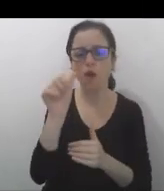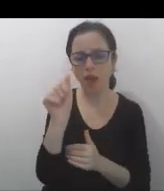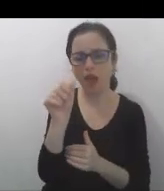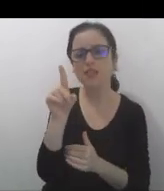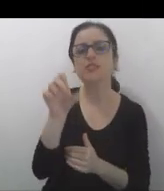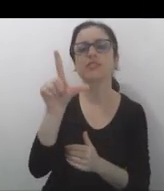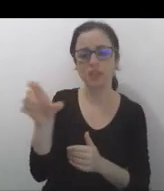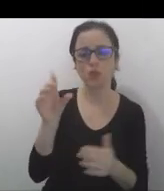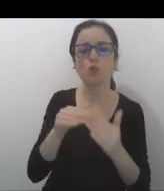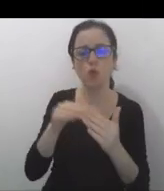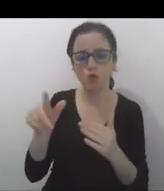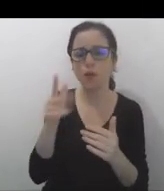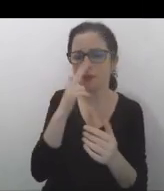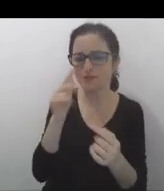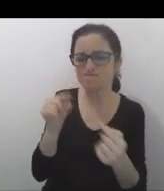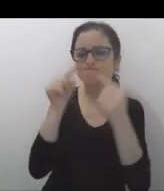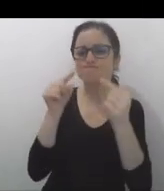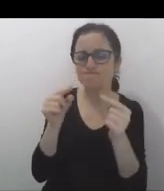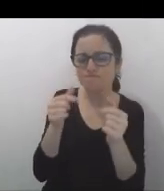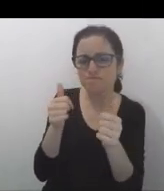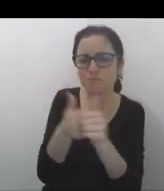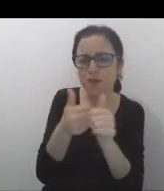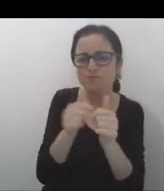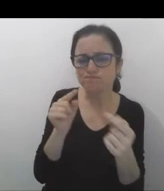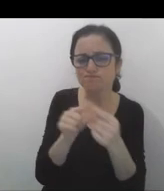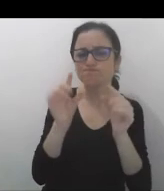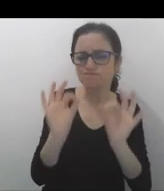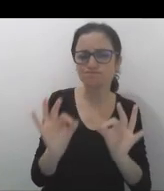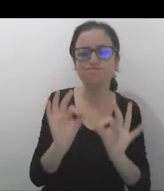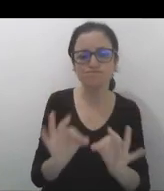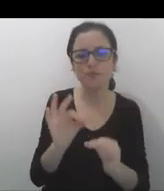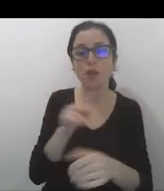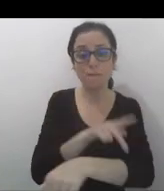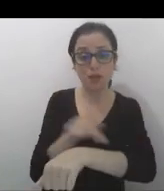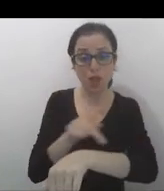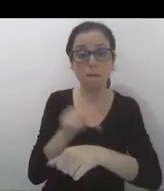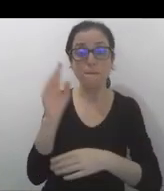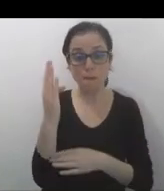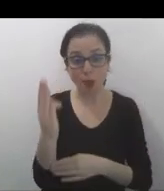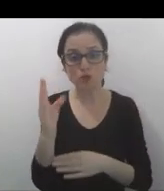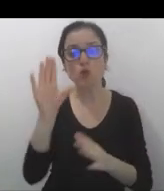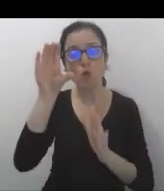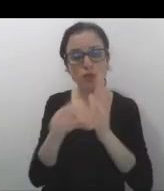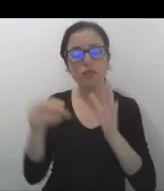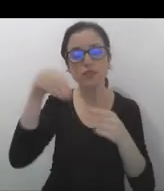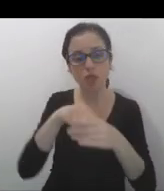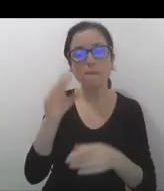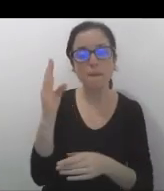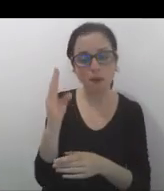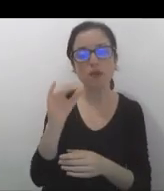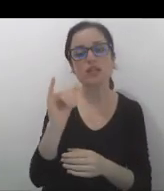etc., mas eu concordo com a Adele Nelson que há uma aproximação grande da pedagogia da Bauhaus